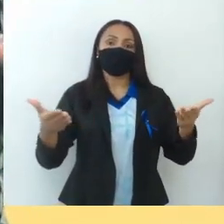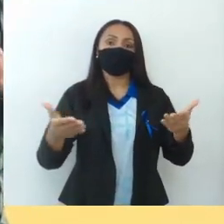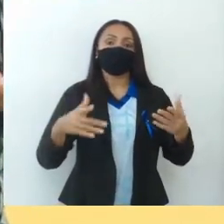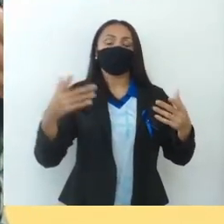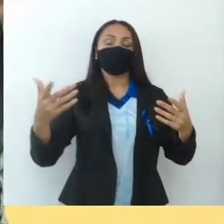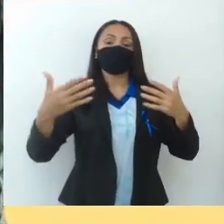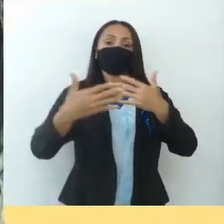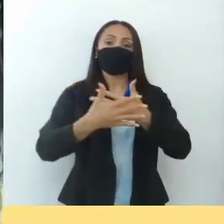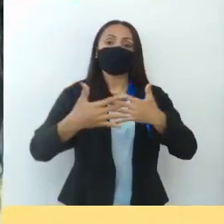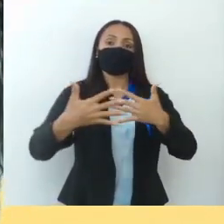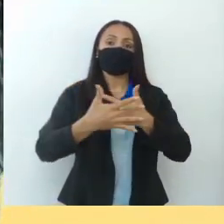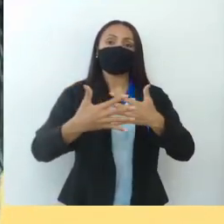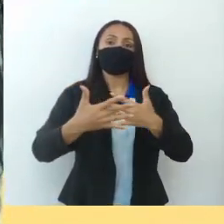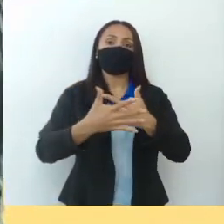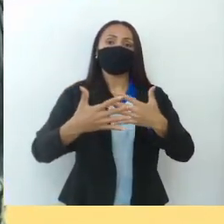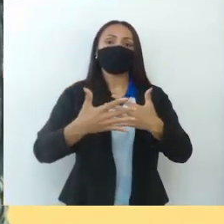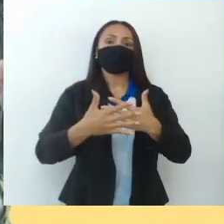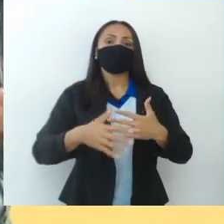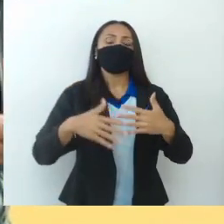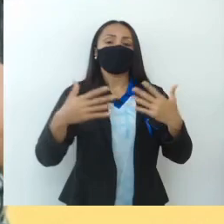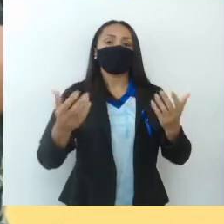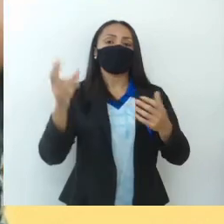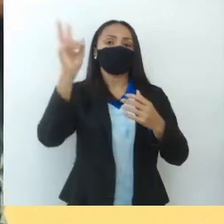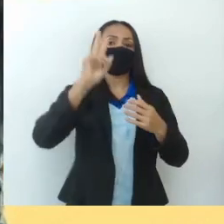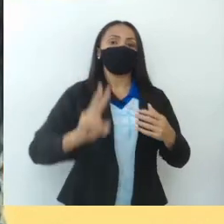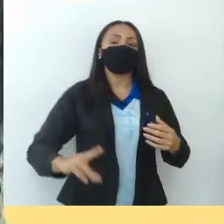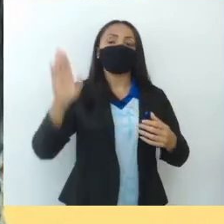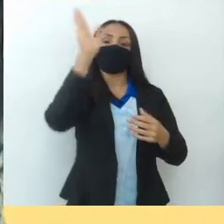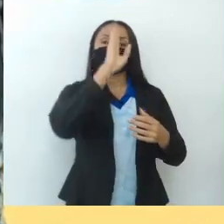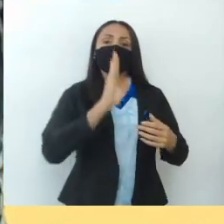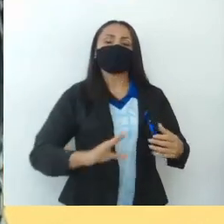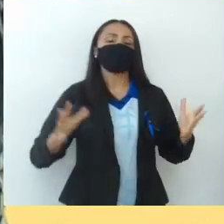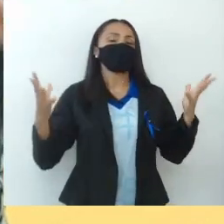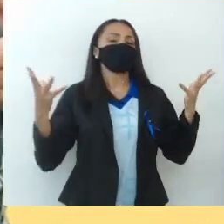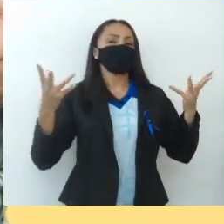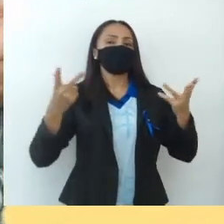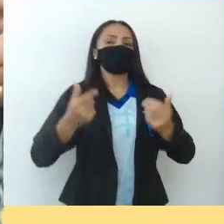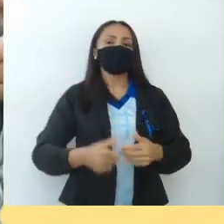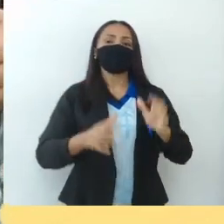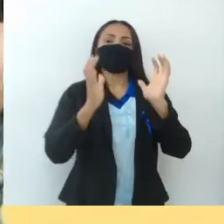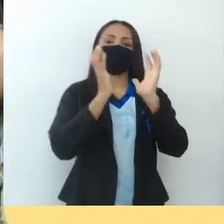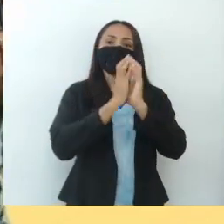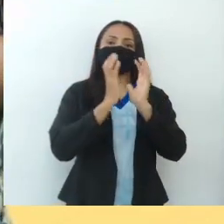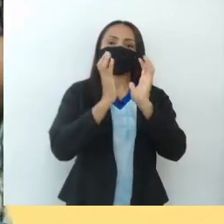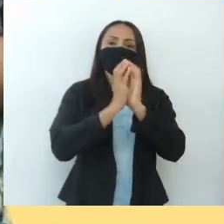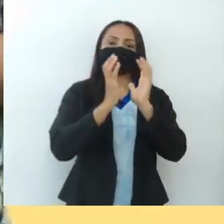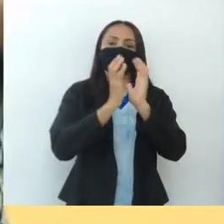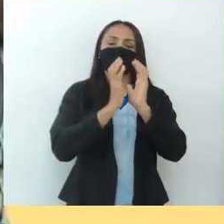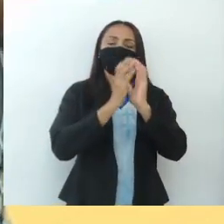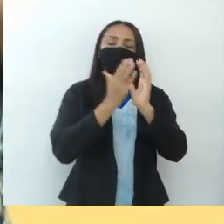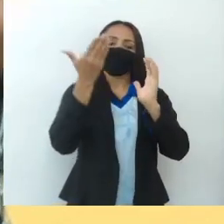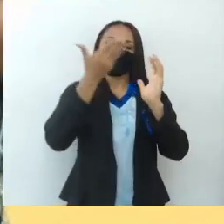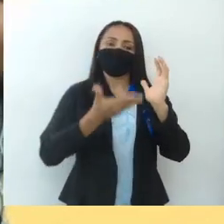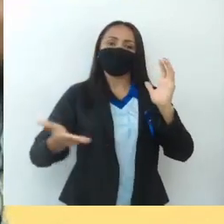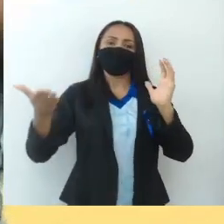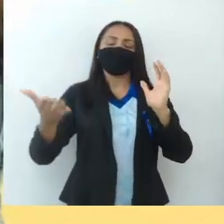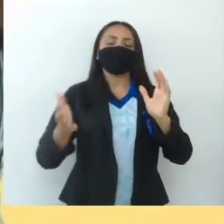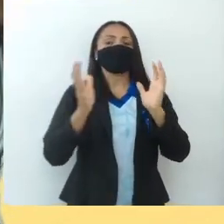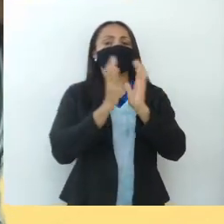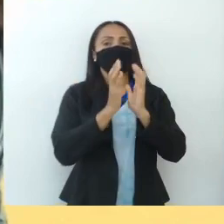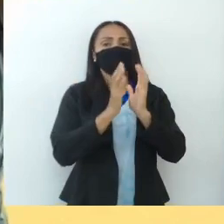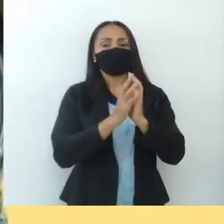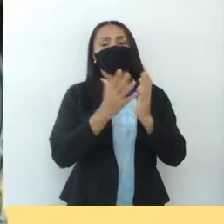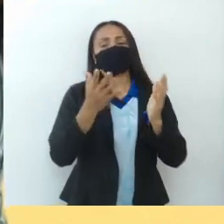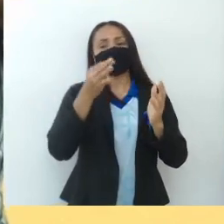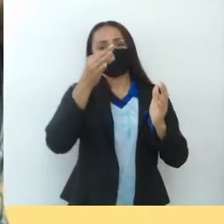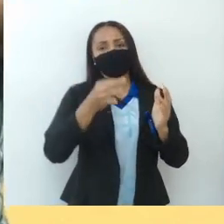cidade, da Veneza brasileira, né? Da maravilhosa cidade do Recife. Cidade essa que você com certeza conhece, mas